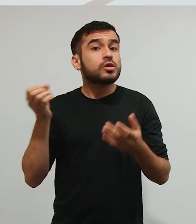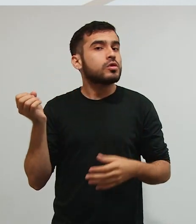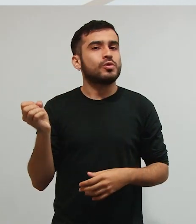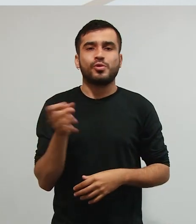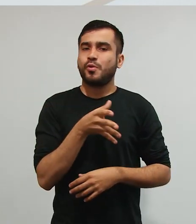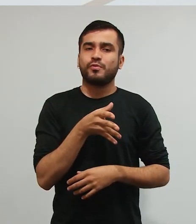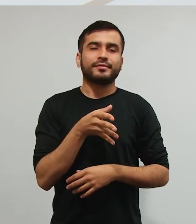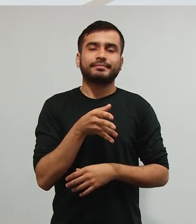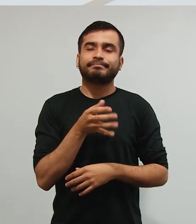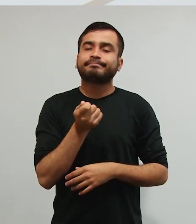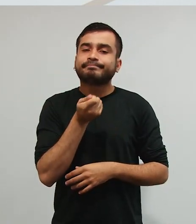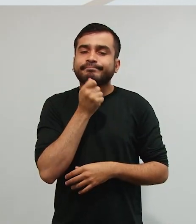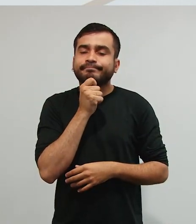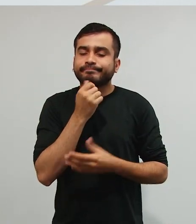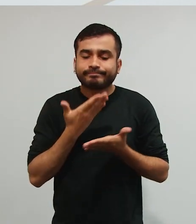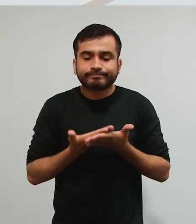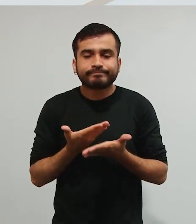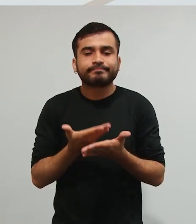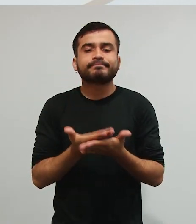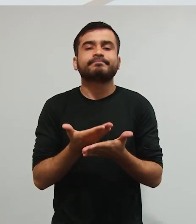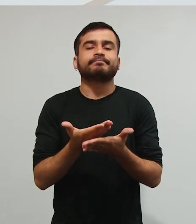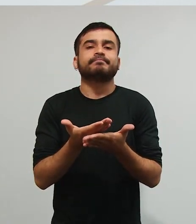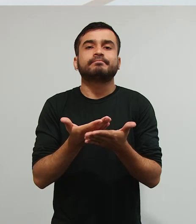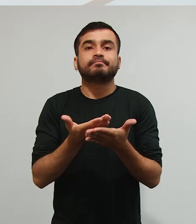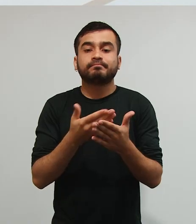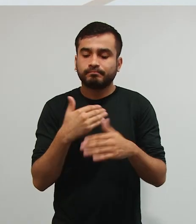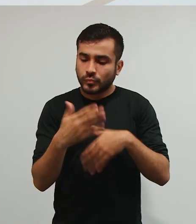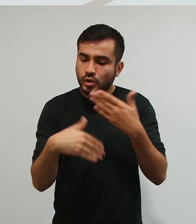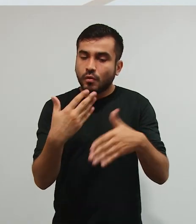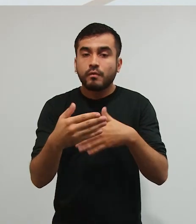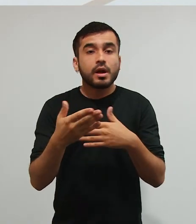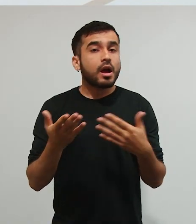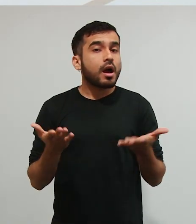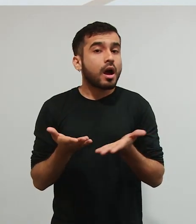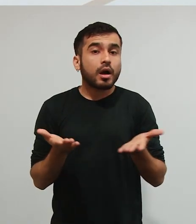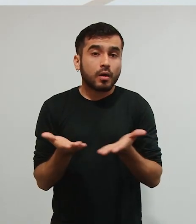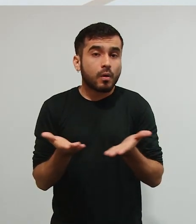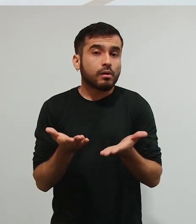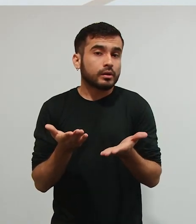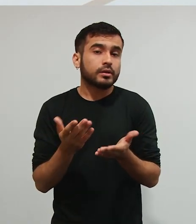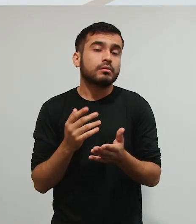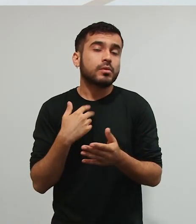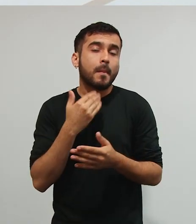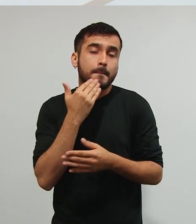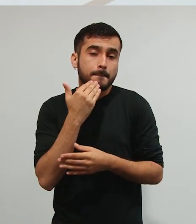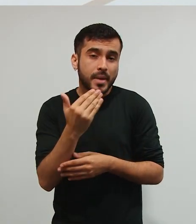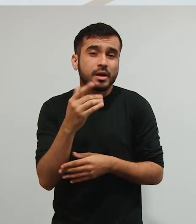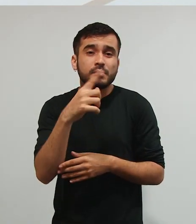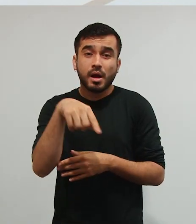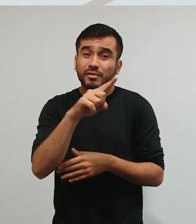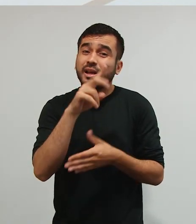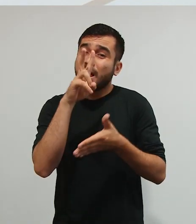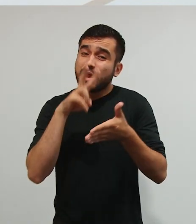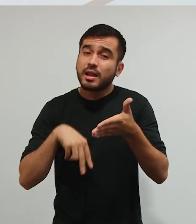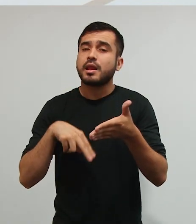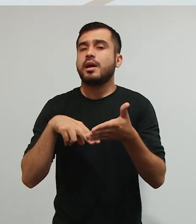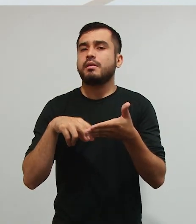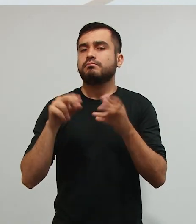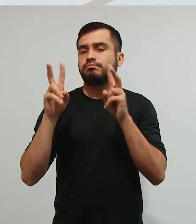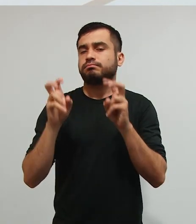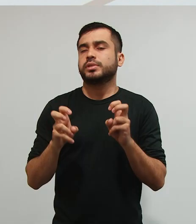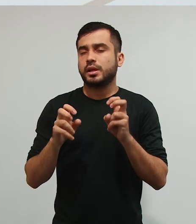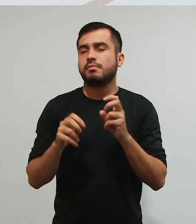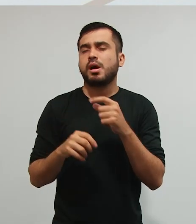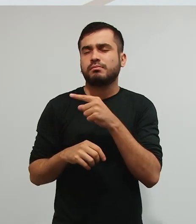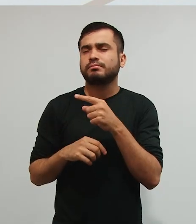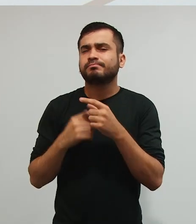atual, os estudos ainda estão sendo desenvolvidos, está acontecendo, então eu peço que vocês leiam sobre esse